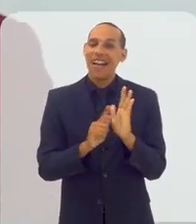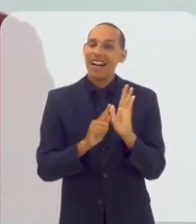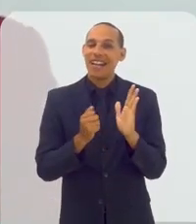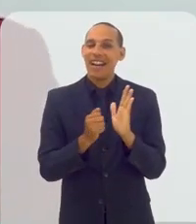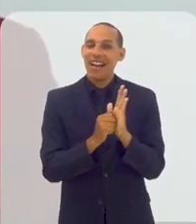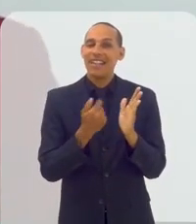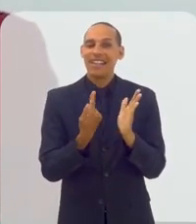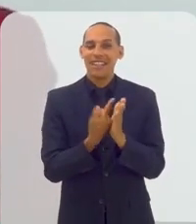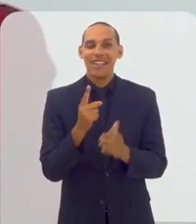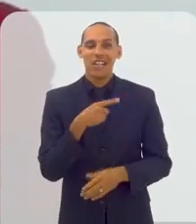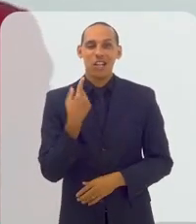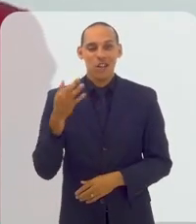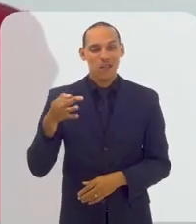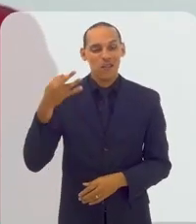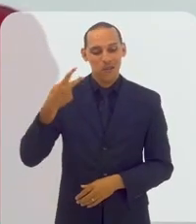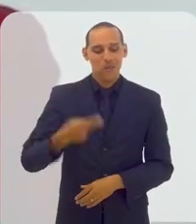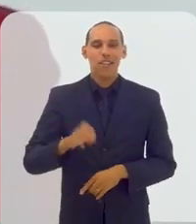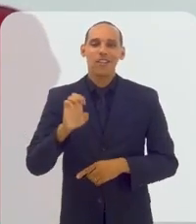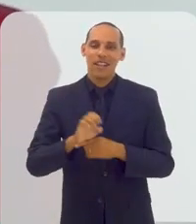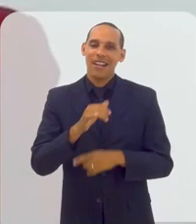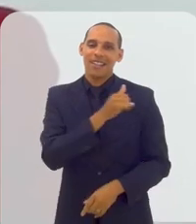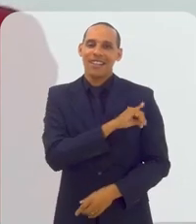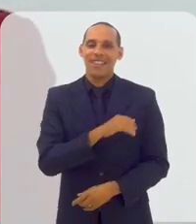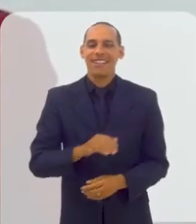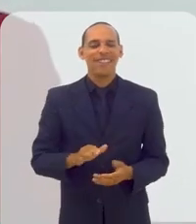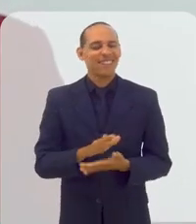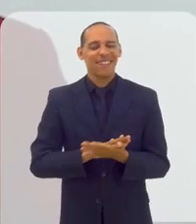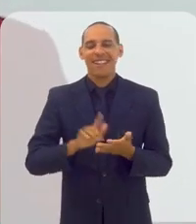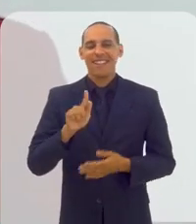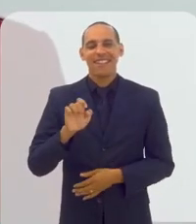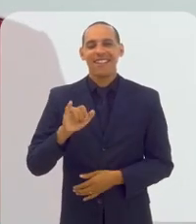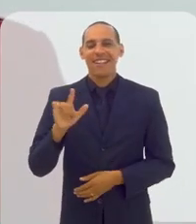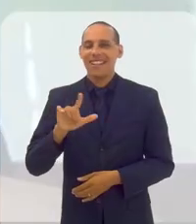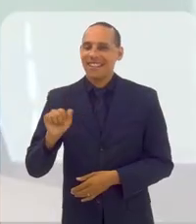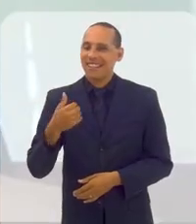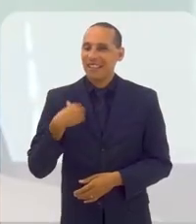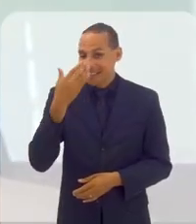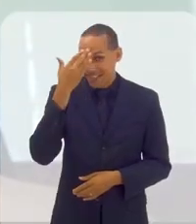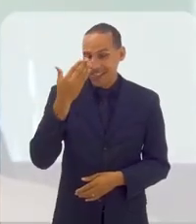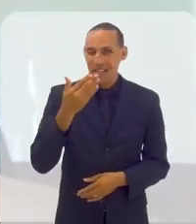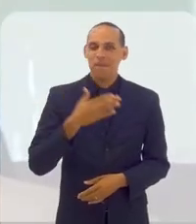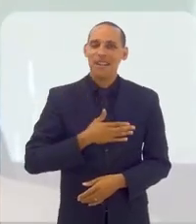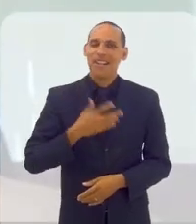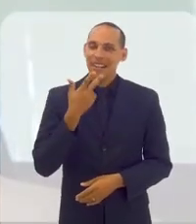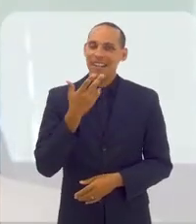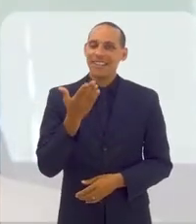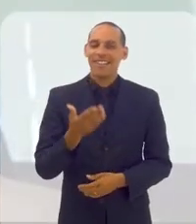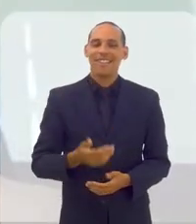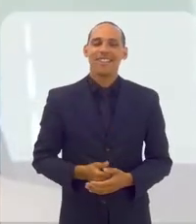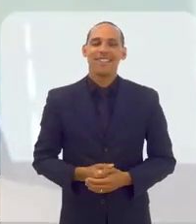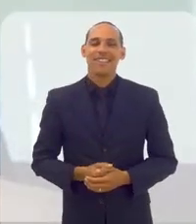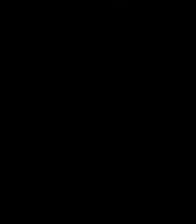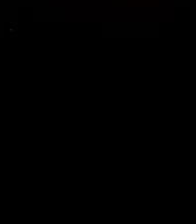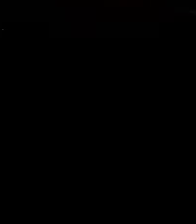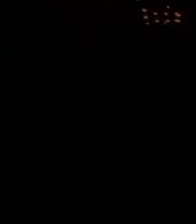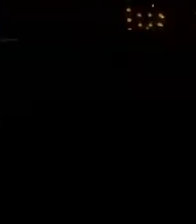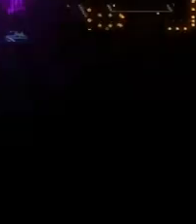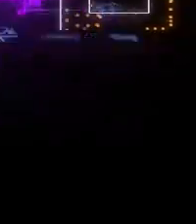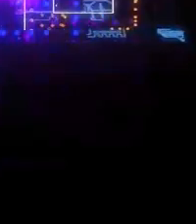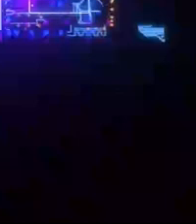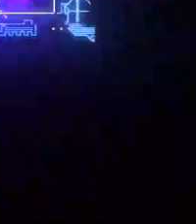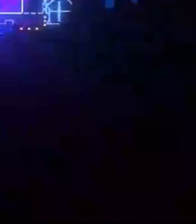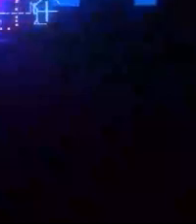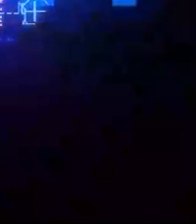contribuir com essa agenda de futuro do Estado do Rio de Janeiro Eu que agradeço foi um prazer falar contigo